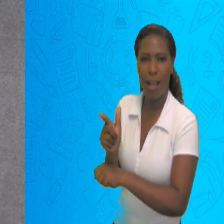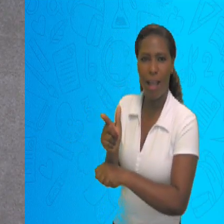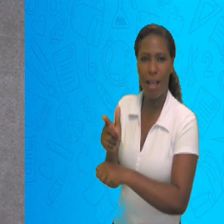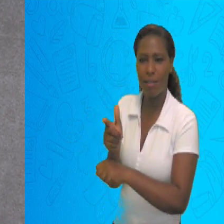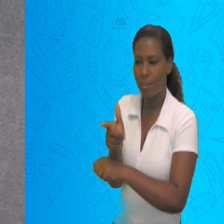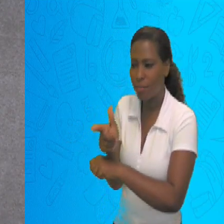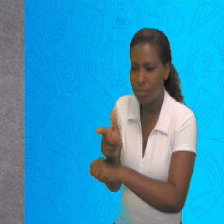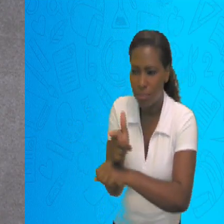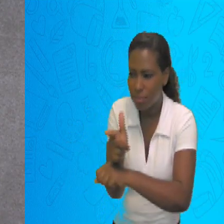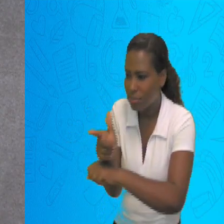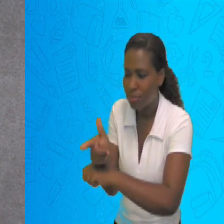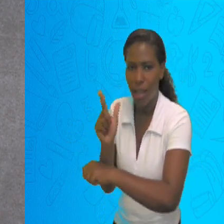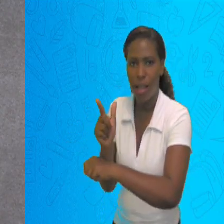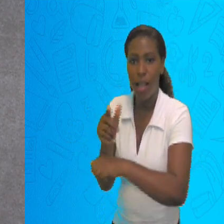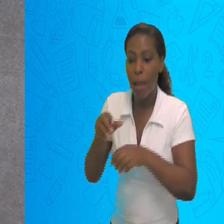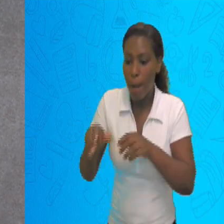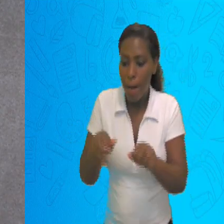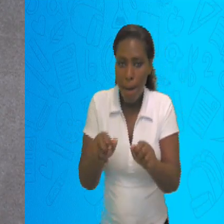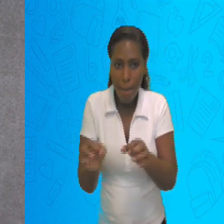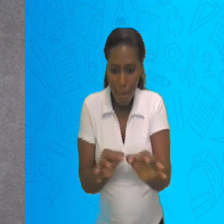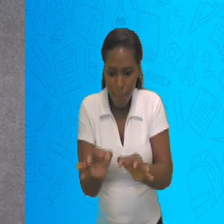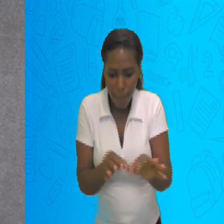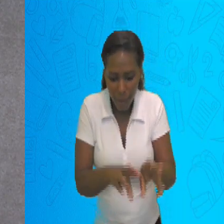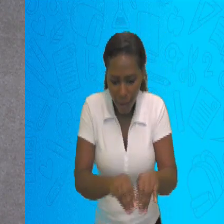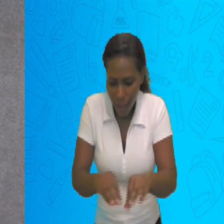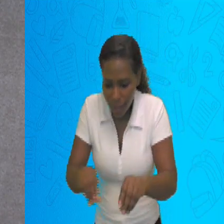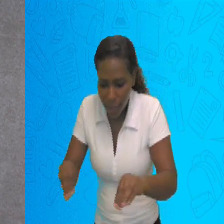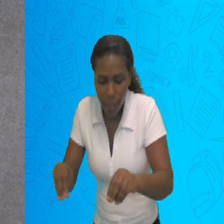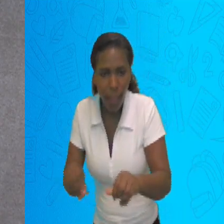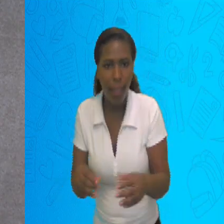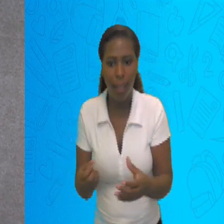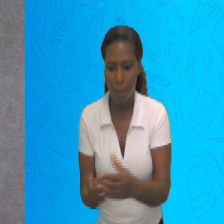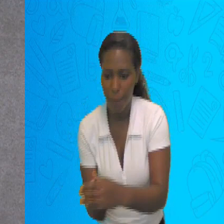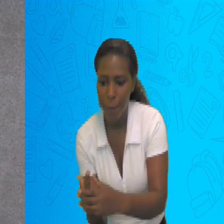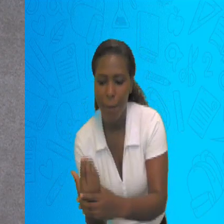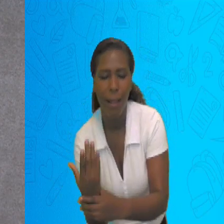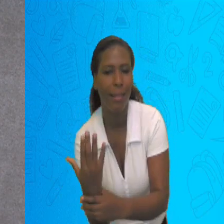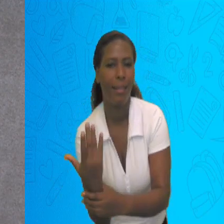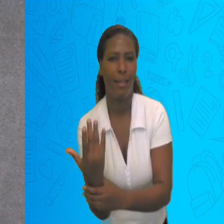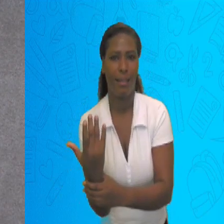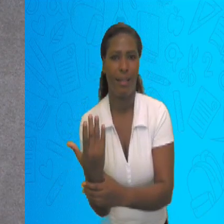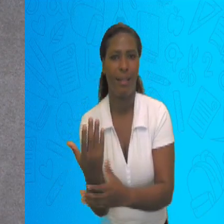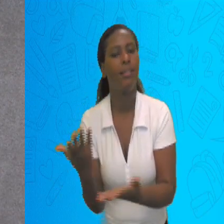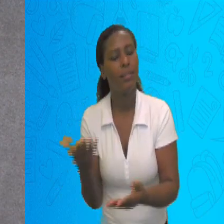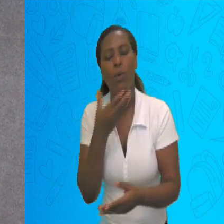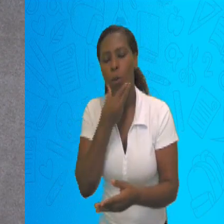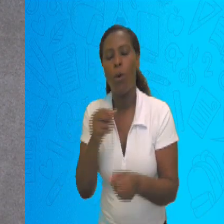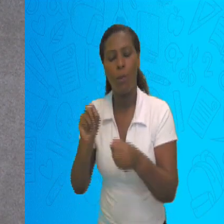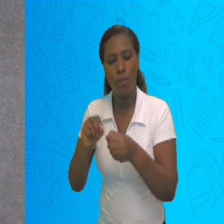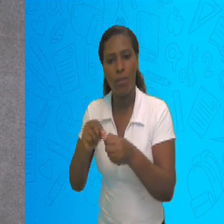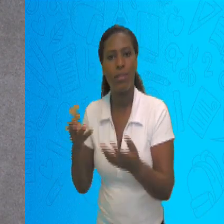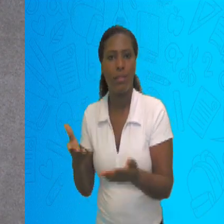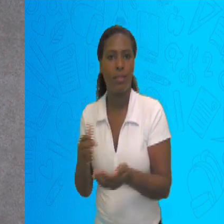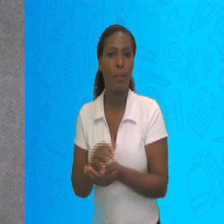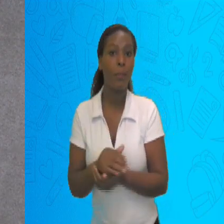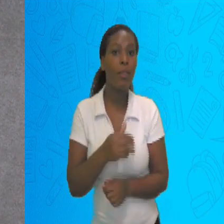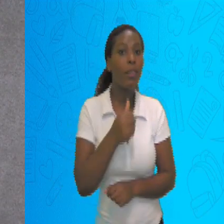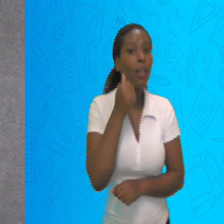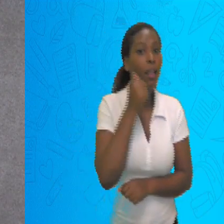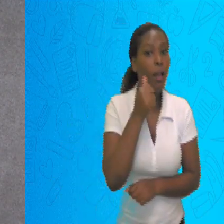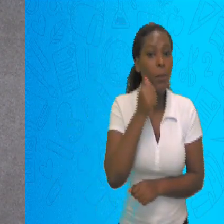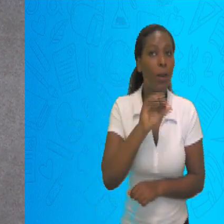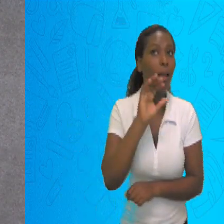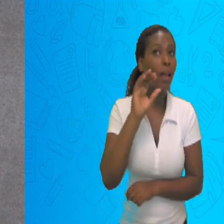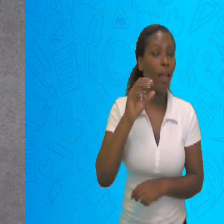para o cultivo. Já as mulheres eram responsáveis pelas atividades agrícolas, pela